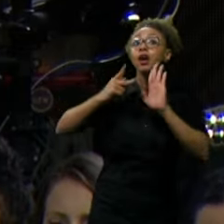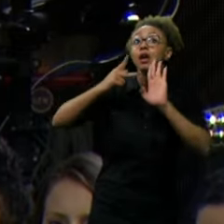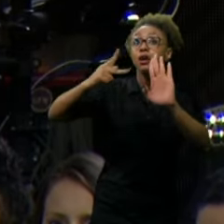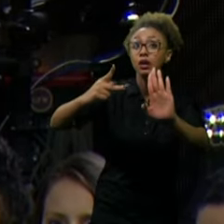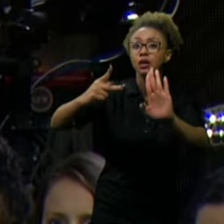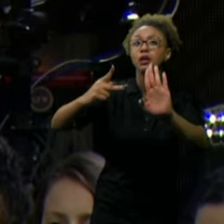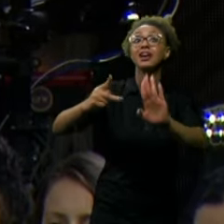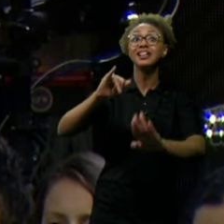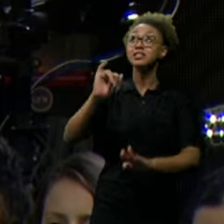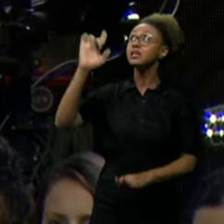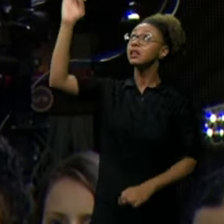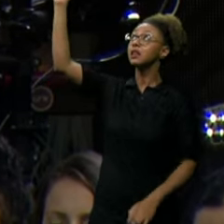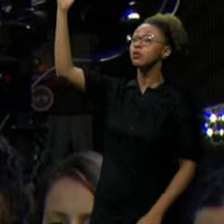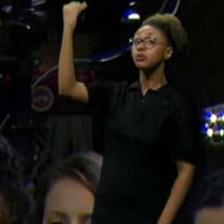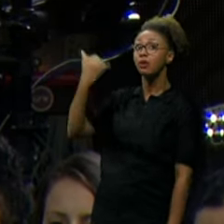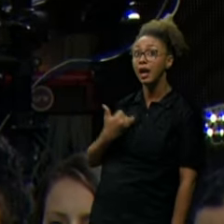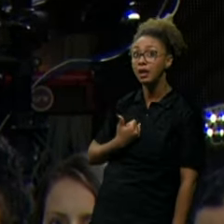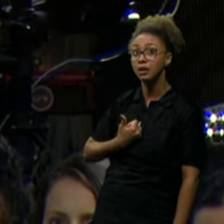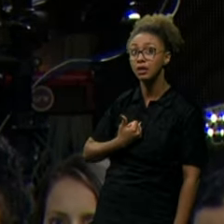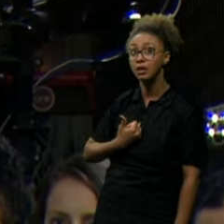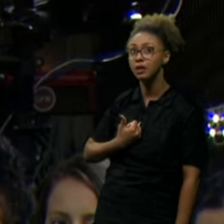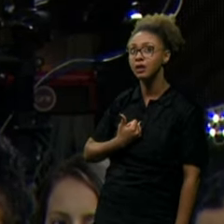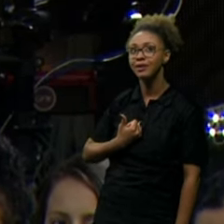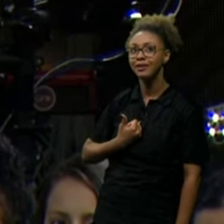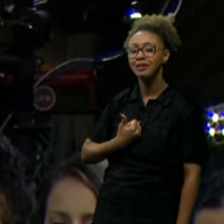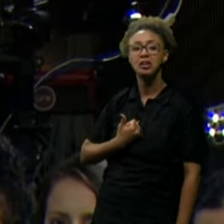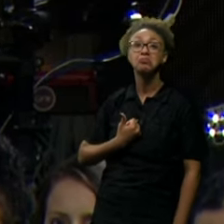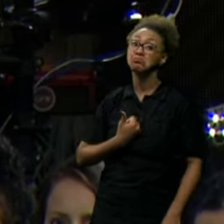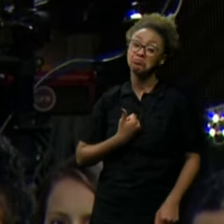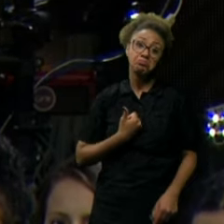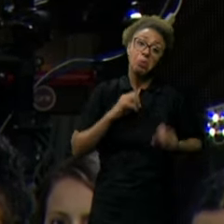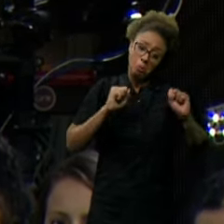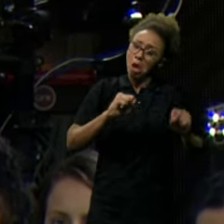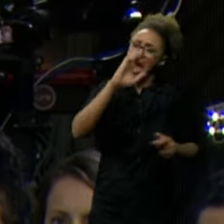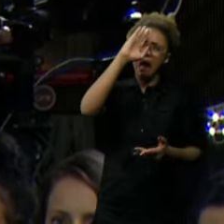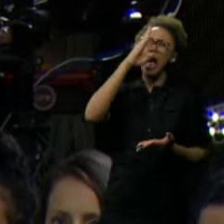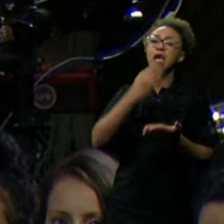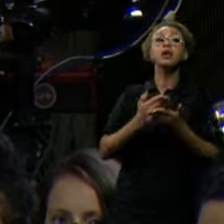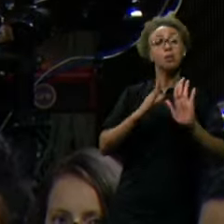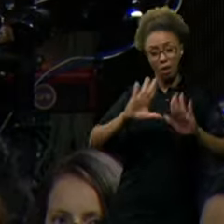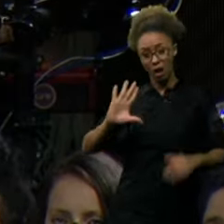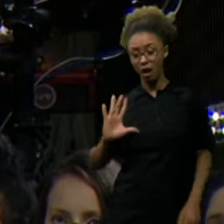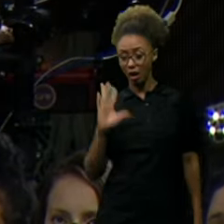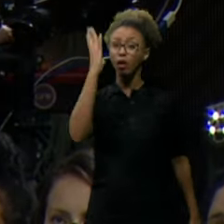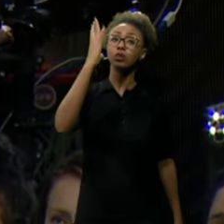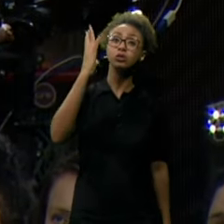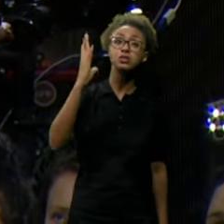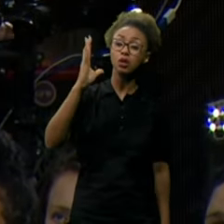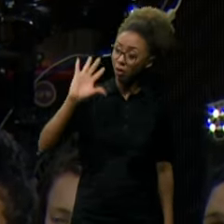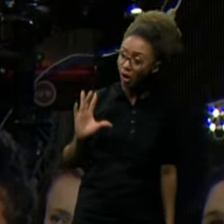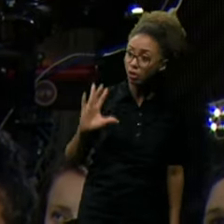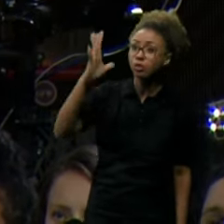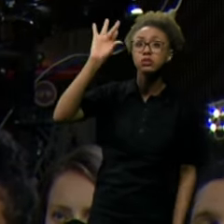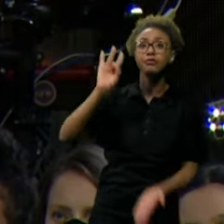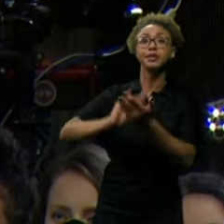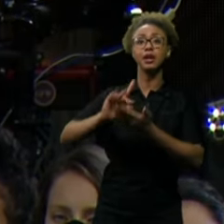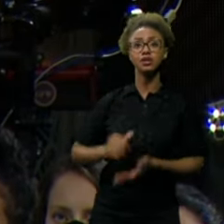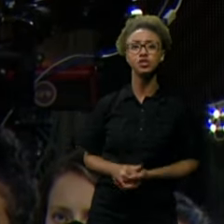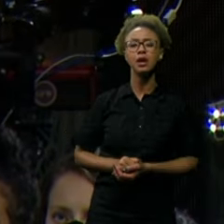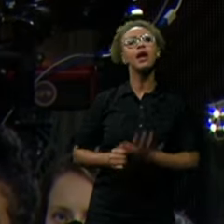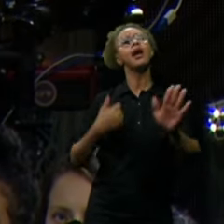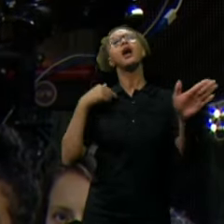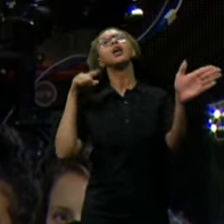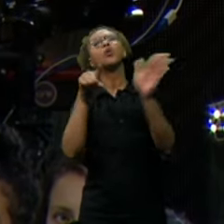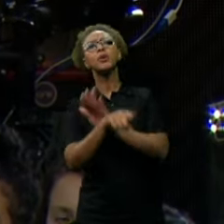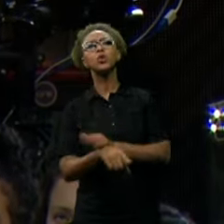e quando é Deus que manda outra isso ela não Crew mas cumpriu ou não cumpriu aconteceu lá aconteceu aí eu te